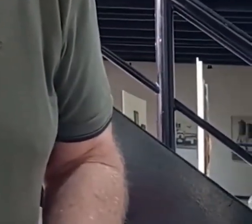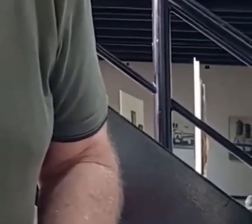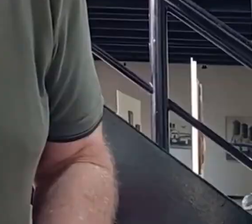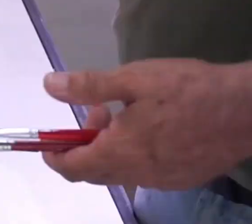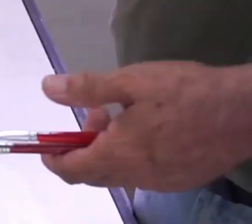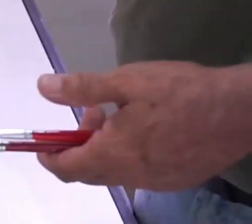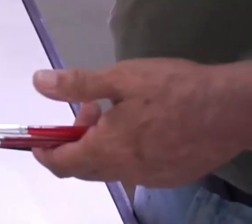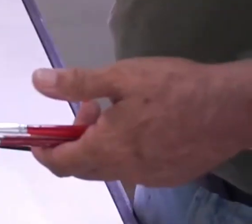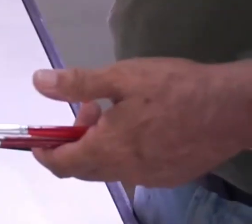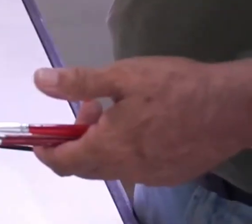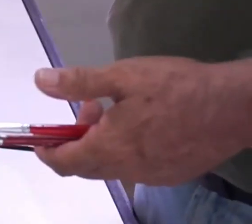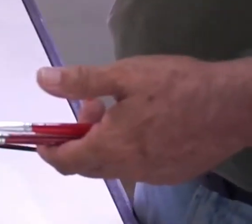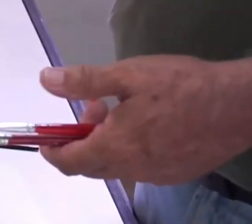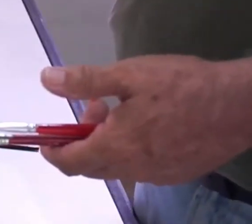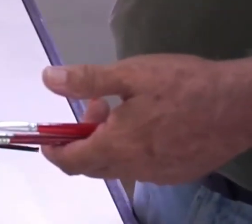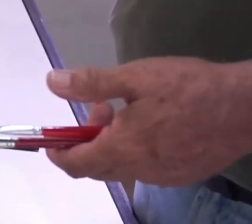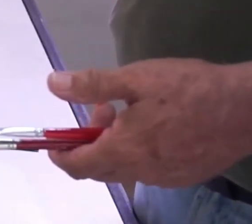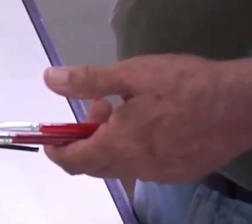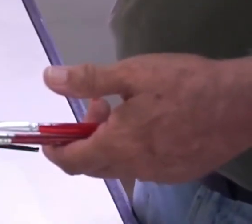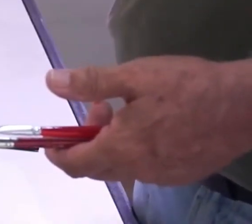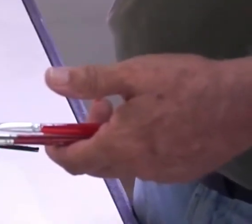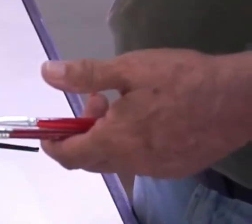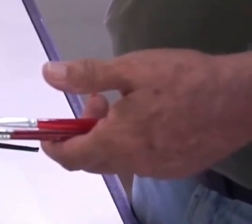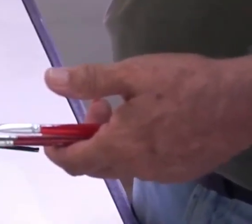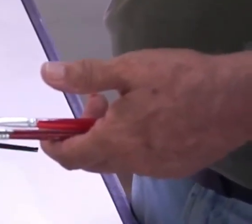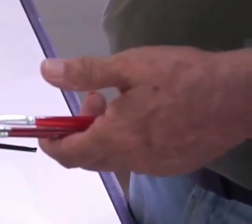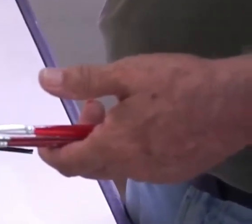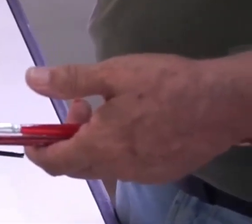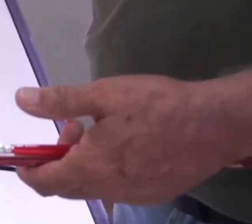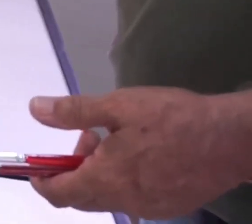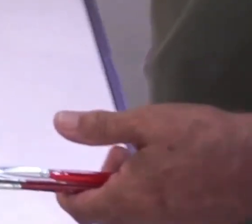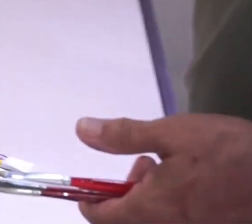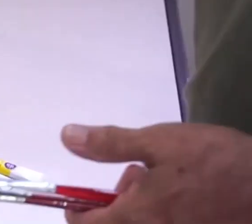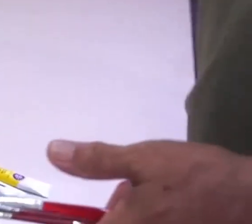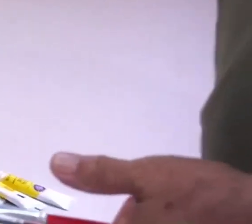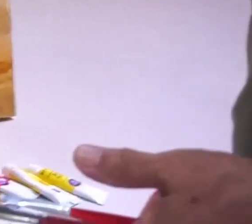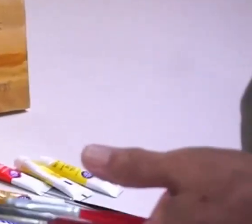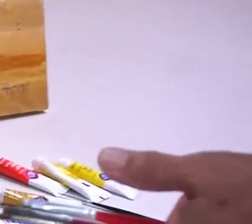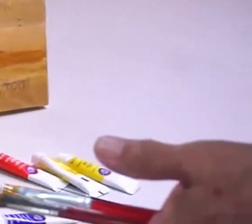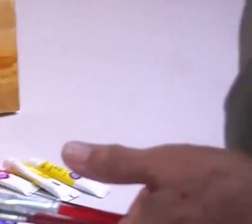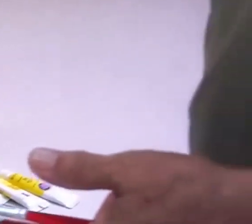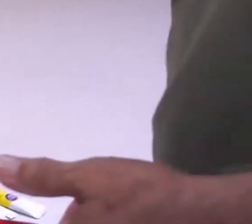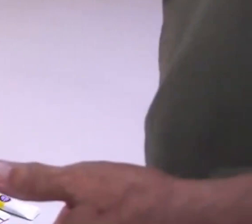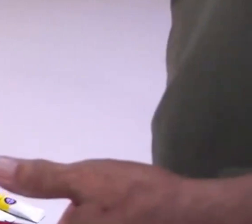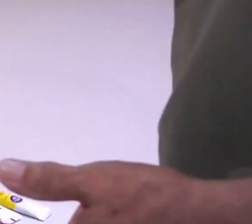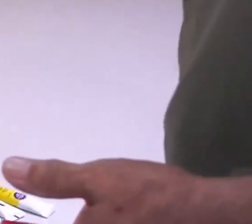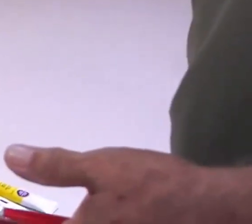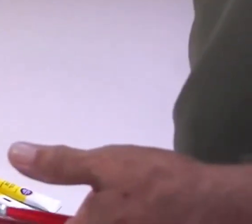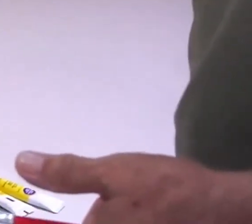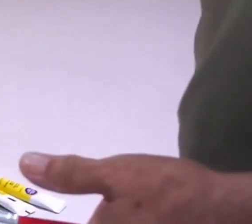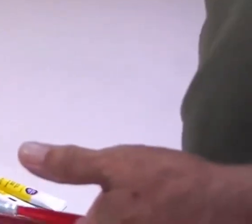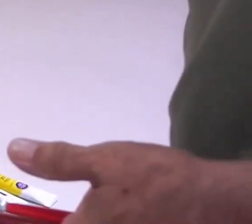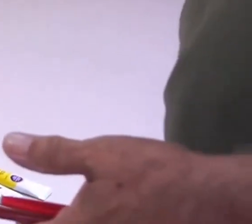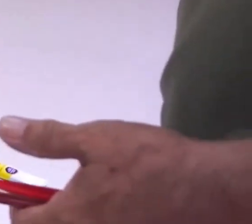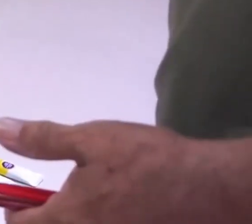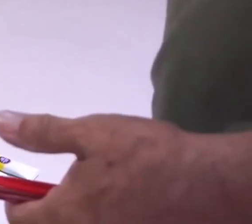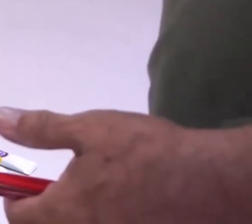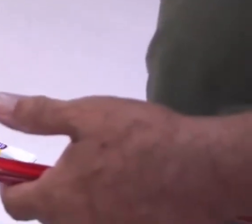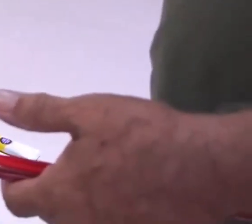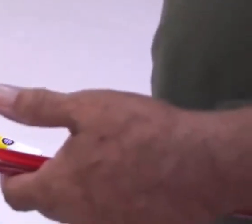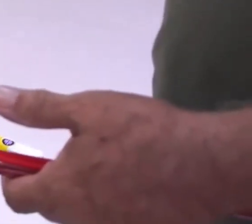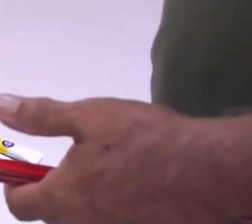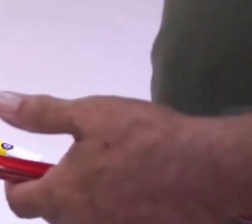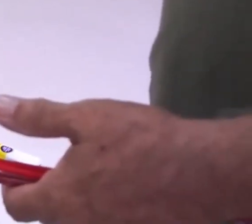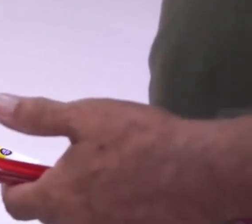e buscar sempre fazer o melhor. Nem sempre você vai ter uma obra-prima, né? Você vai ter uma obra